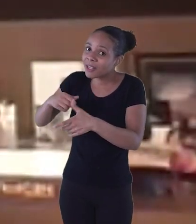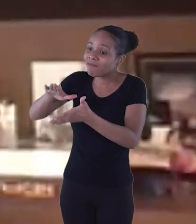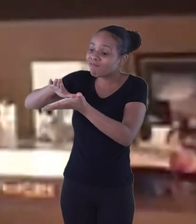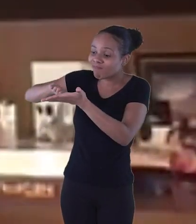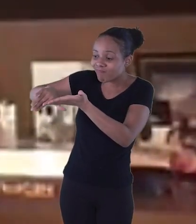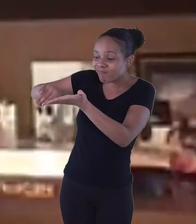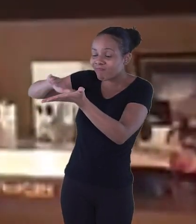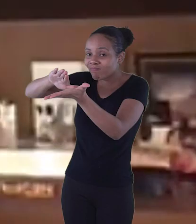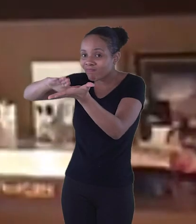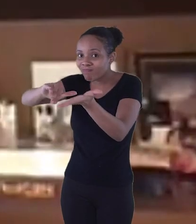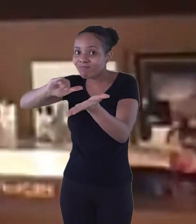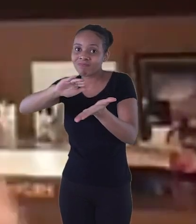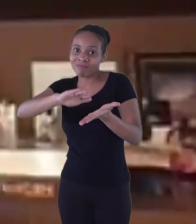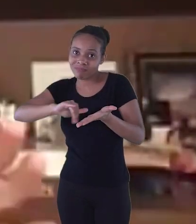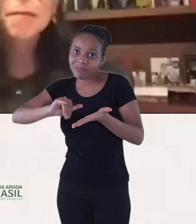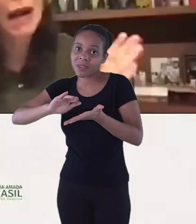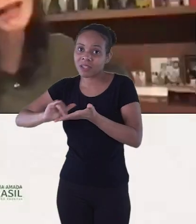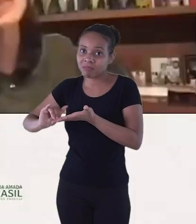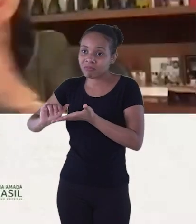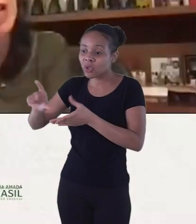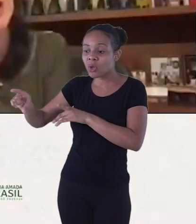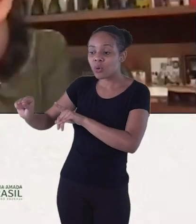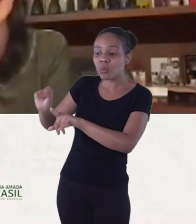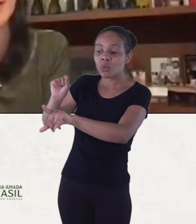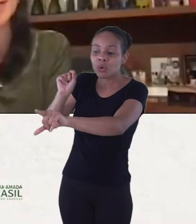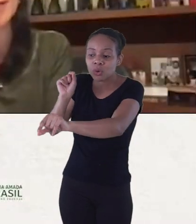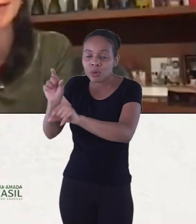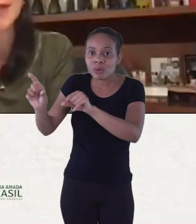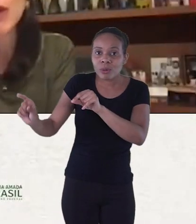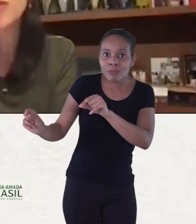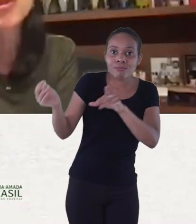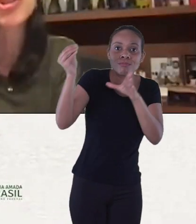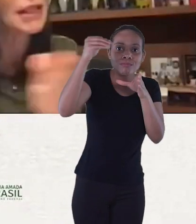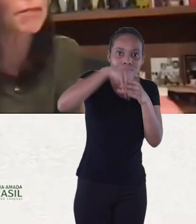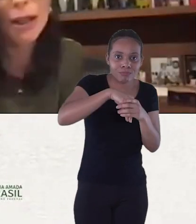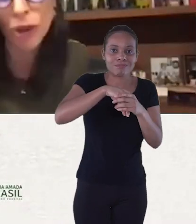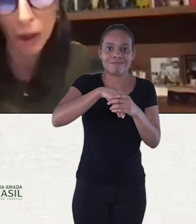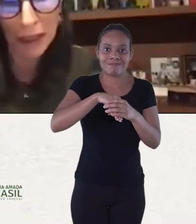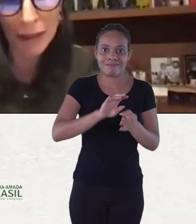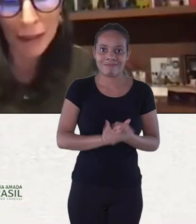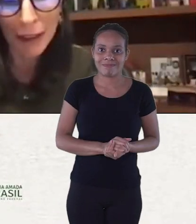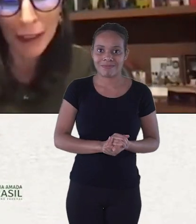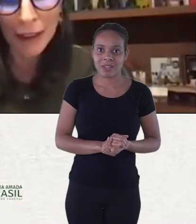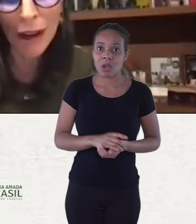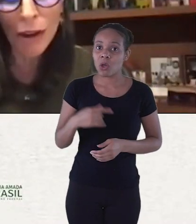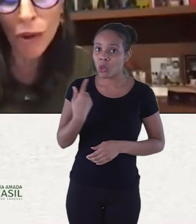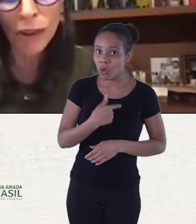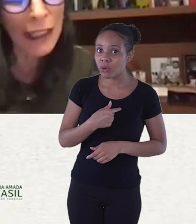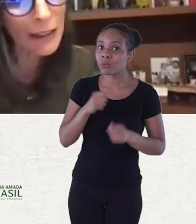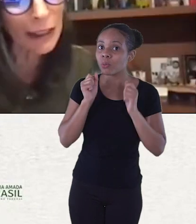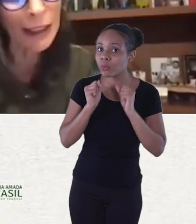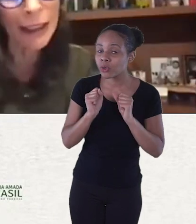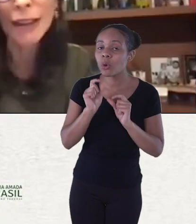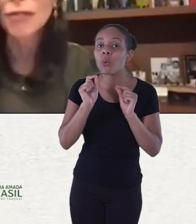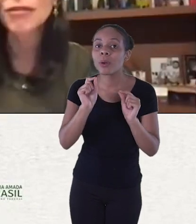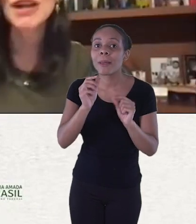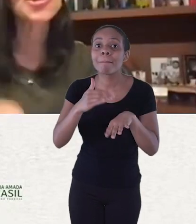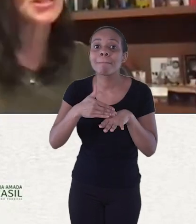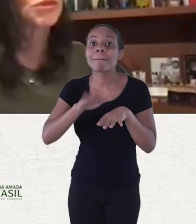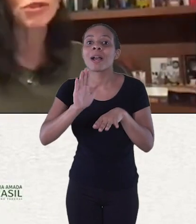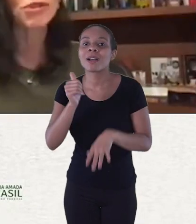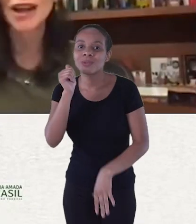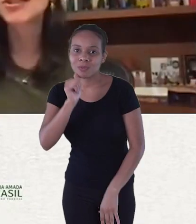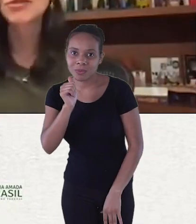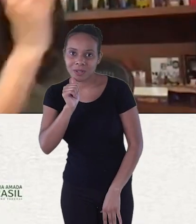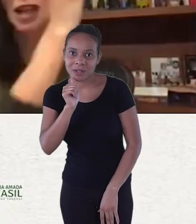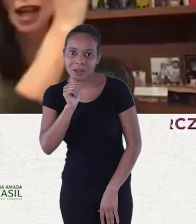nossa, Afonso, era o seguinte: podia ter mais mulheres, não podia ter mais homens. Então a conta é assim: